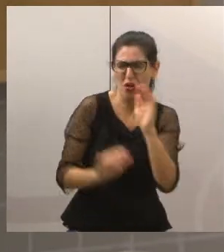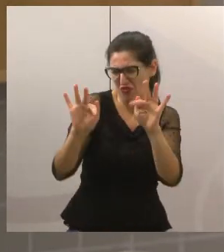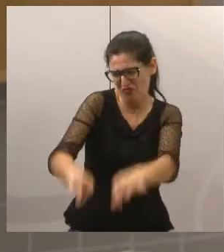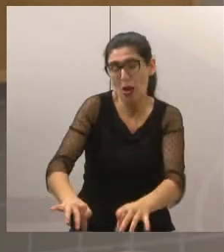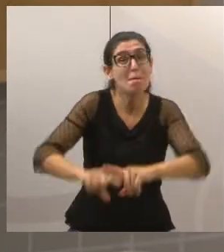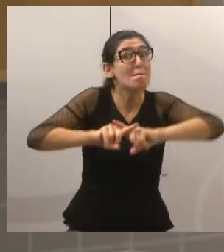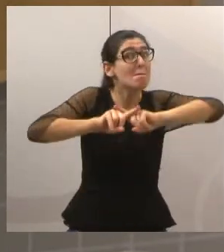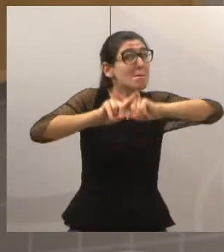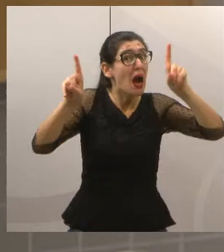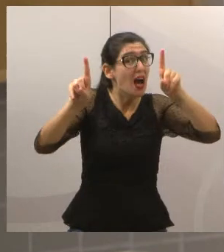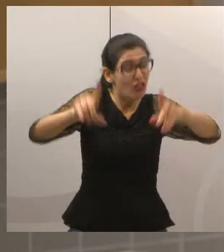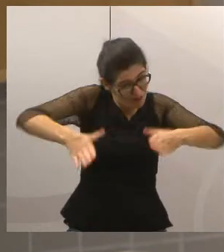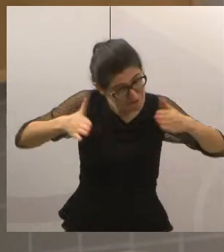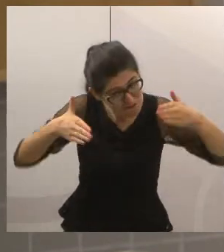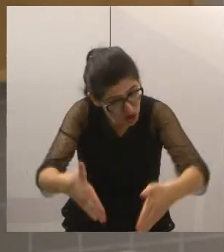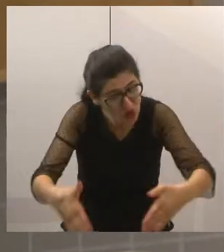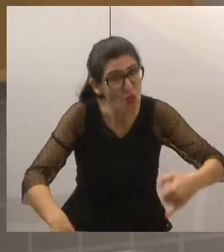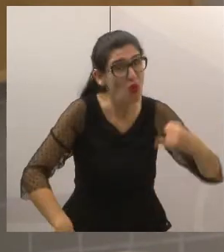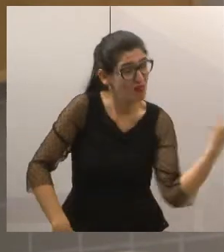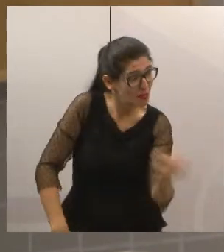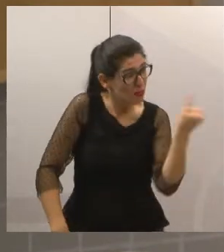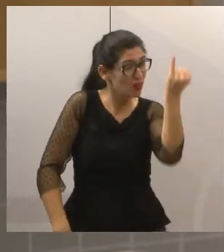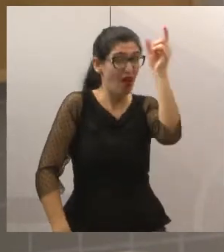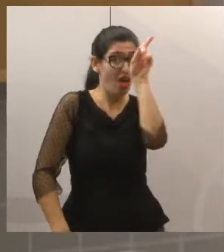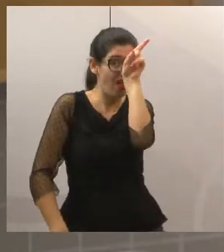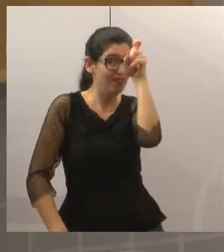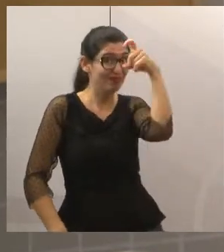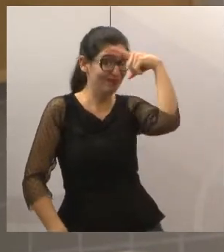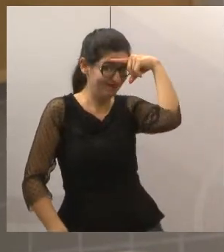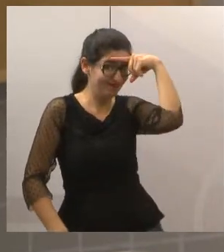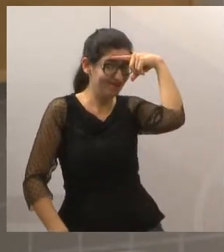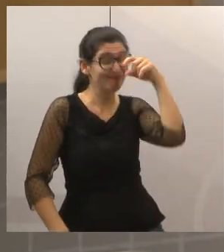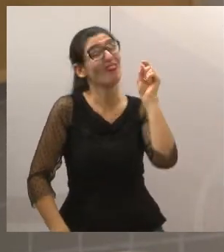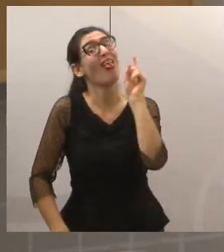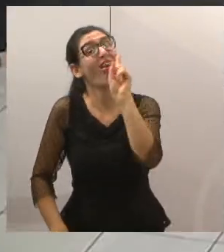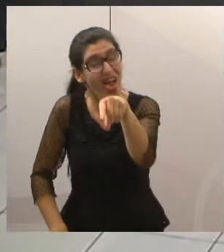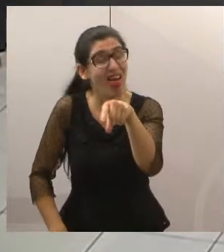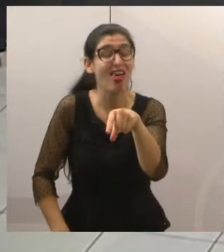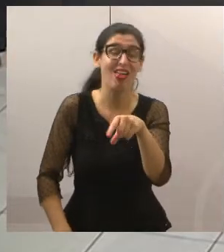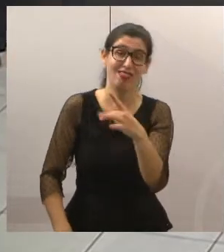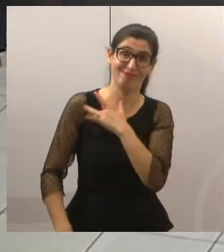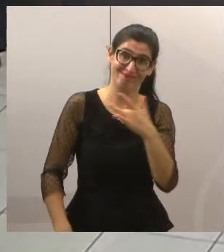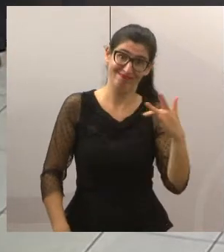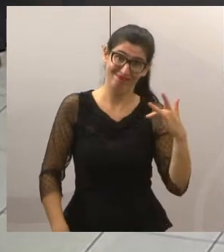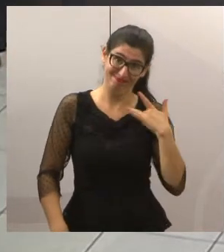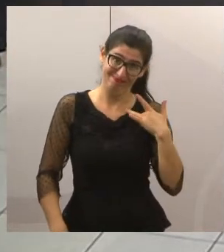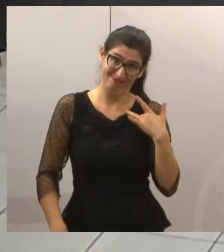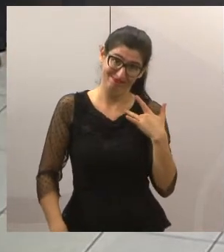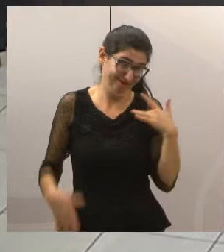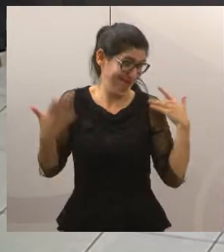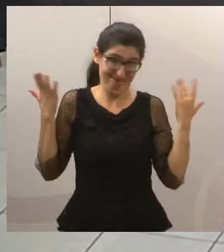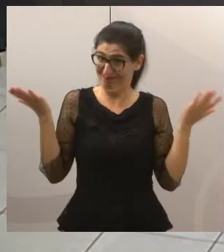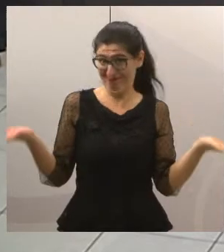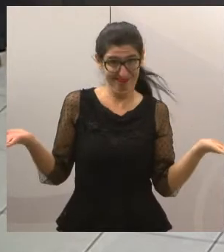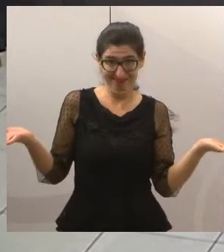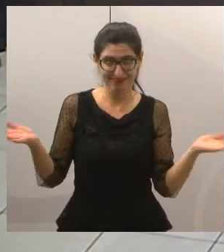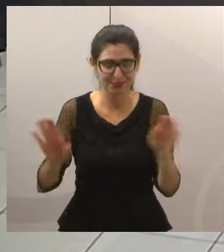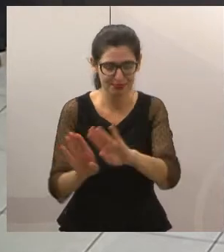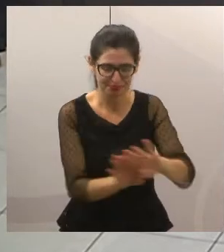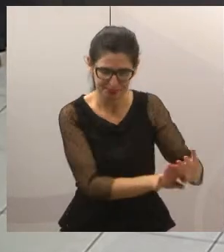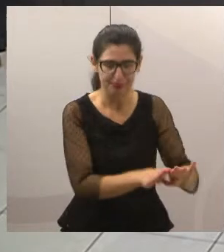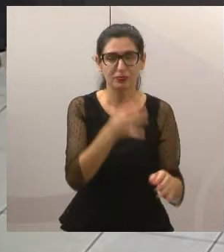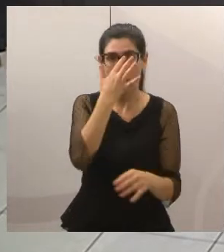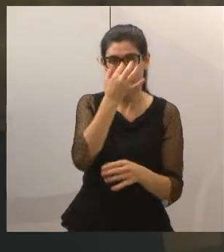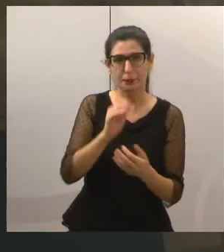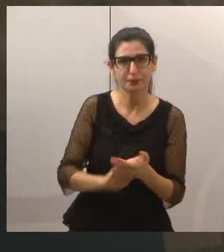a opção foi por manter um serviço de saúde para a população aberto. Certo. E uma outra pergunta, depois eu farei outros, vou dar